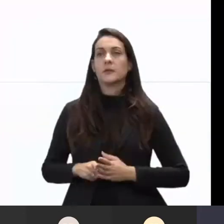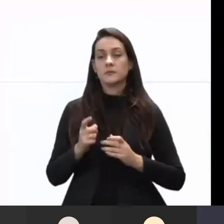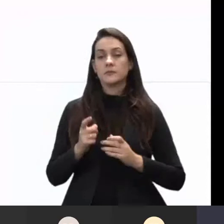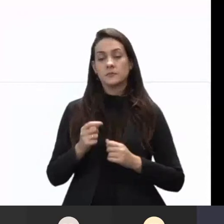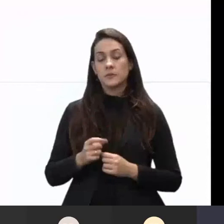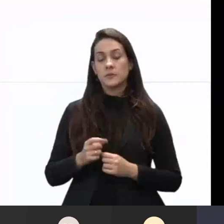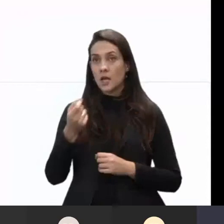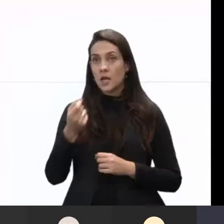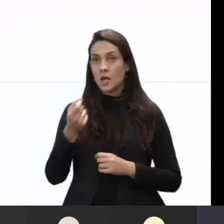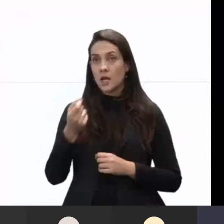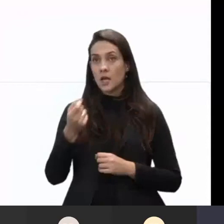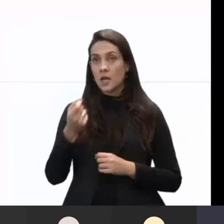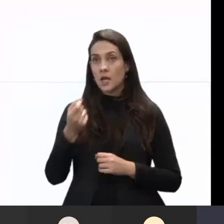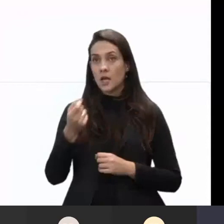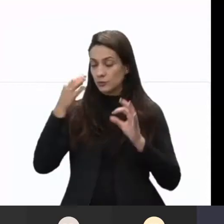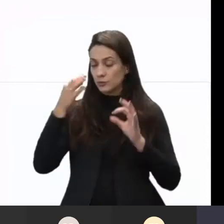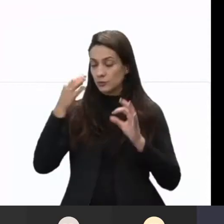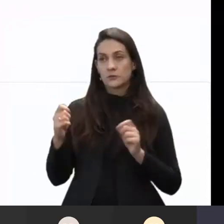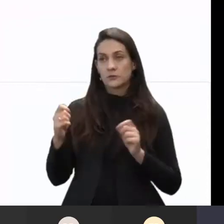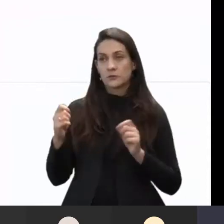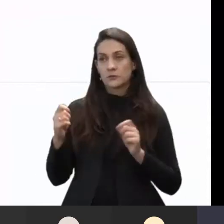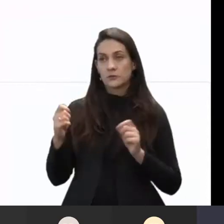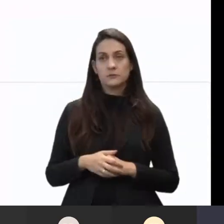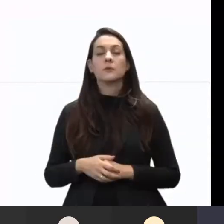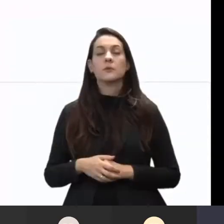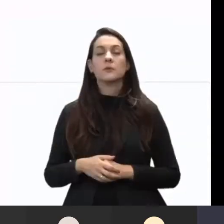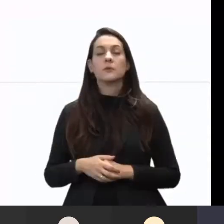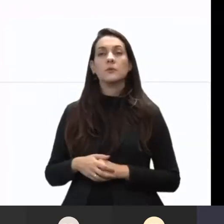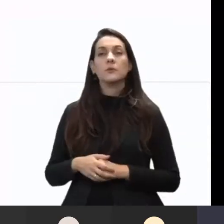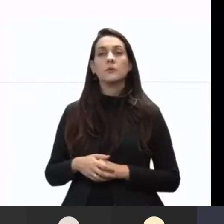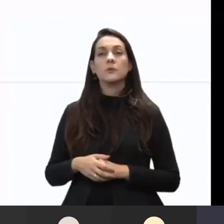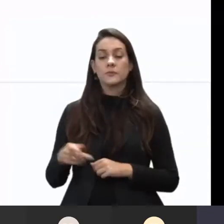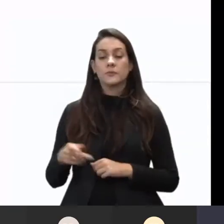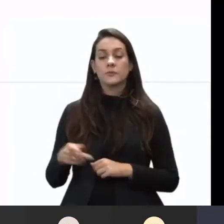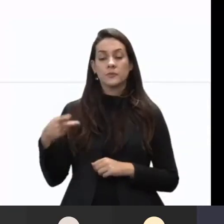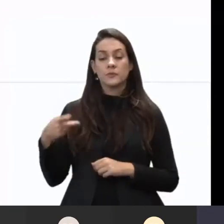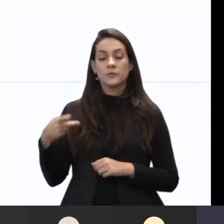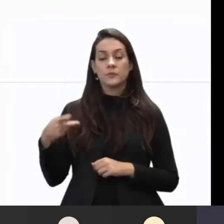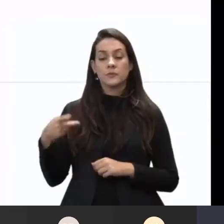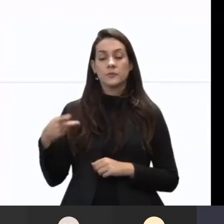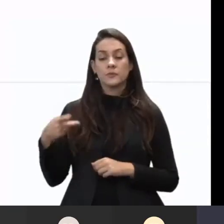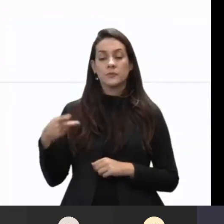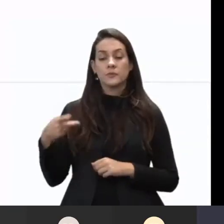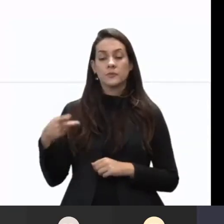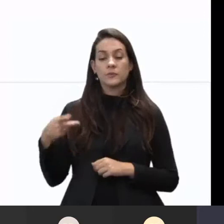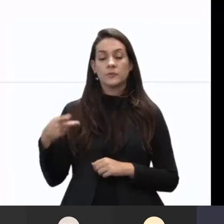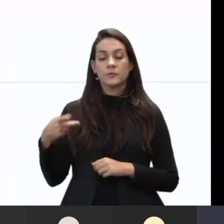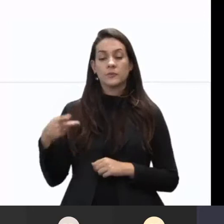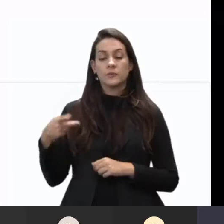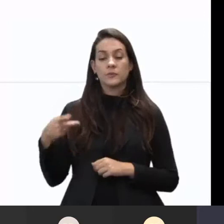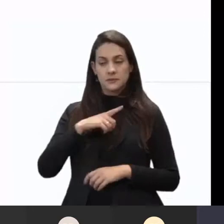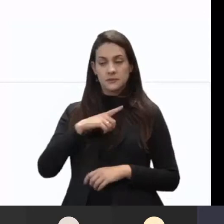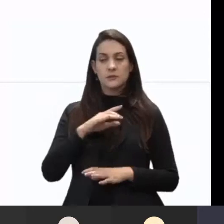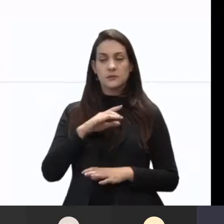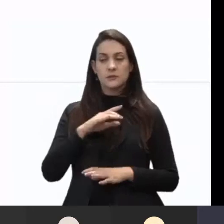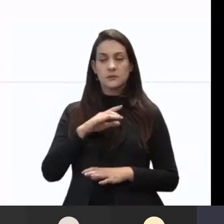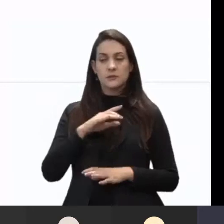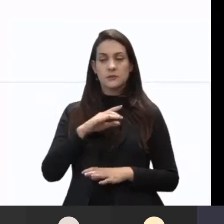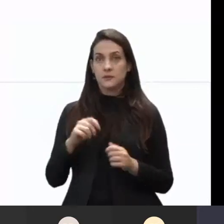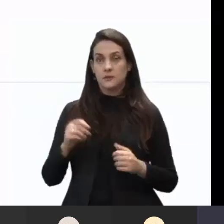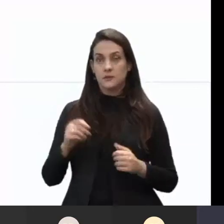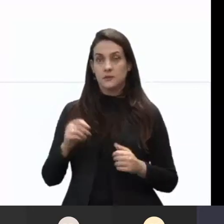uso racional dos antibióticos, determinando a dosagem dos antibióticos nos pacientes com infecções. Então, o